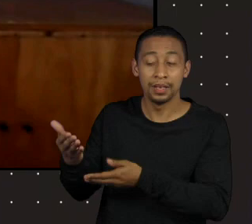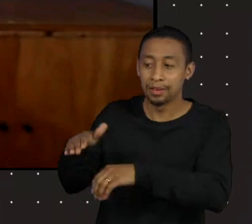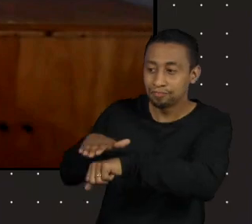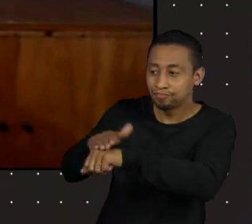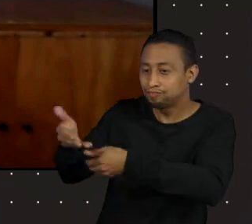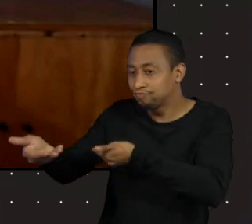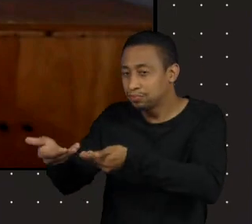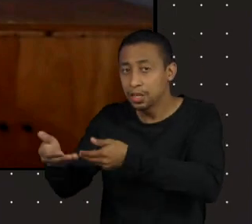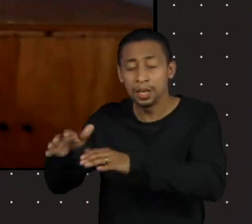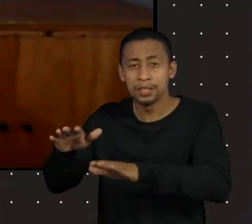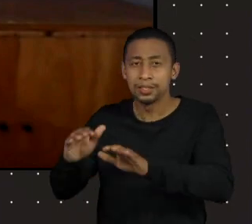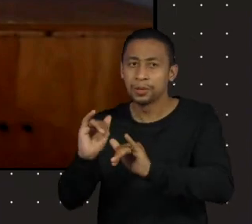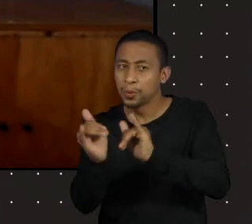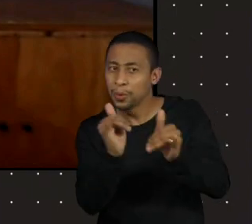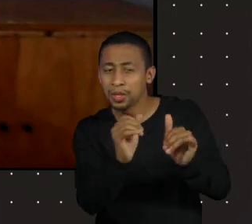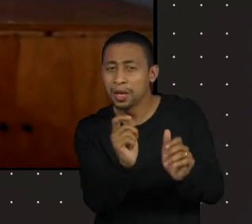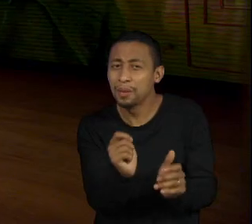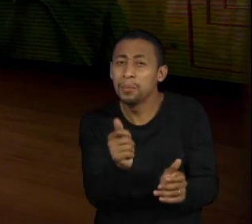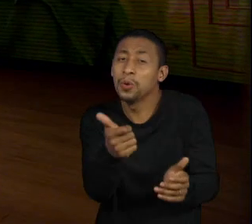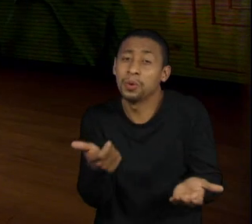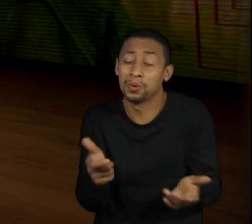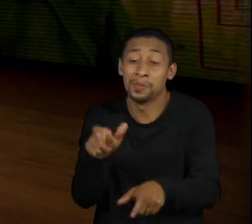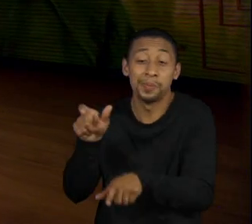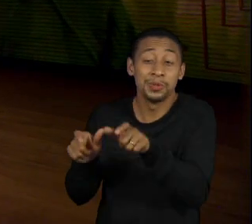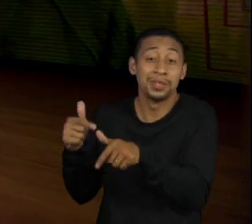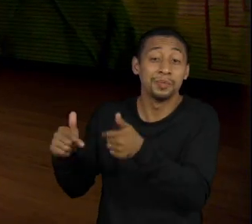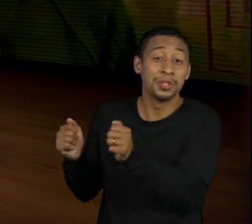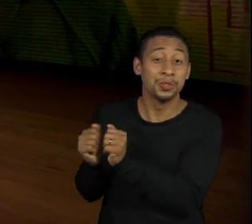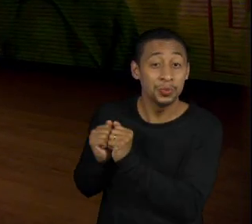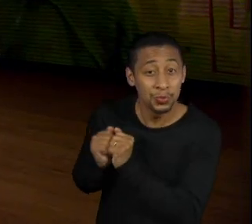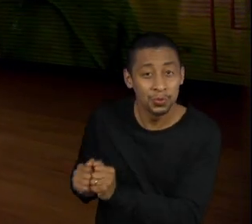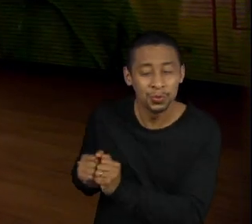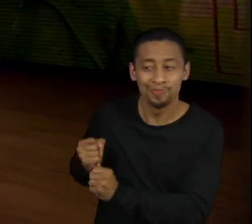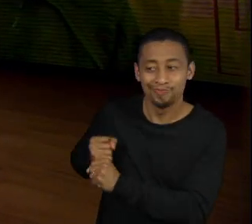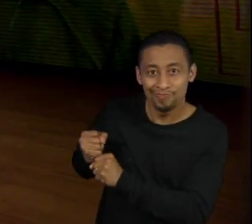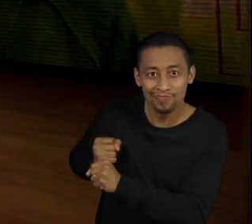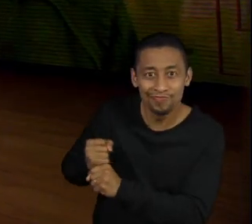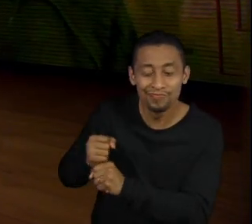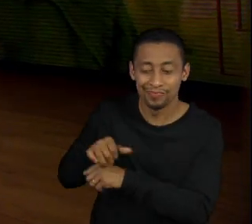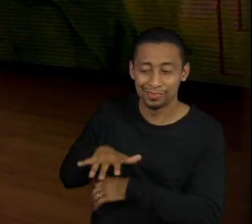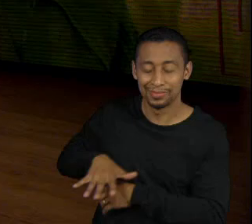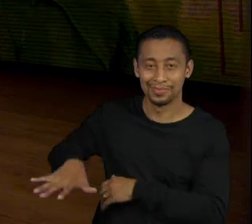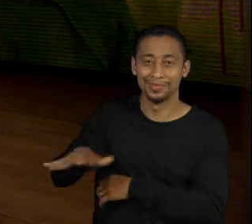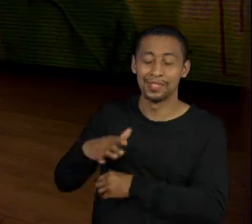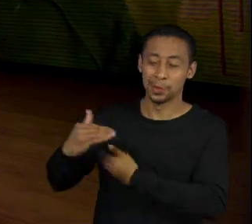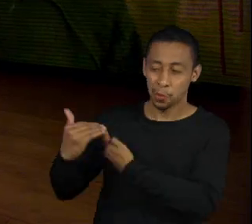das pessoas que trabalham com a gente, que estão do nosso lado durante a nossa carreira, que nos